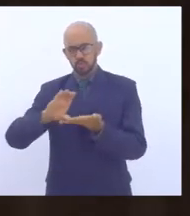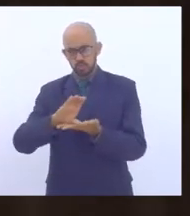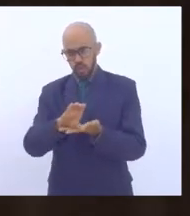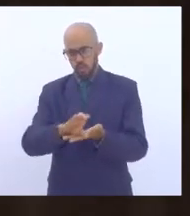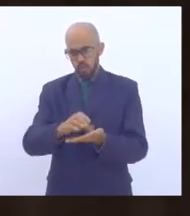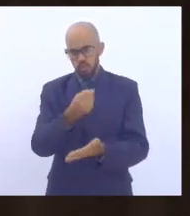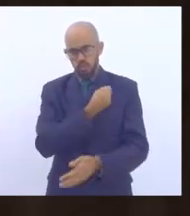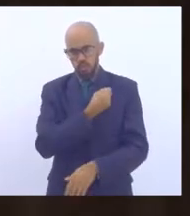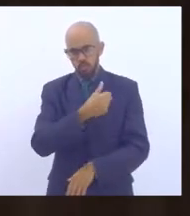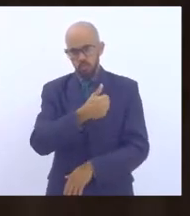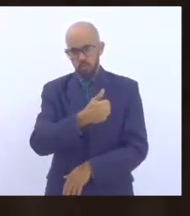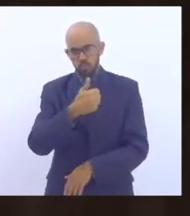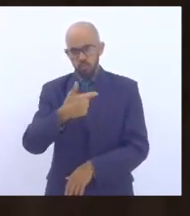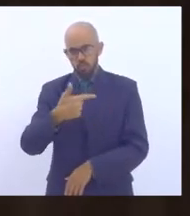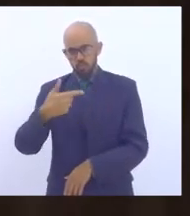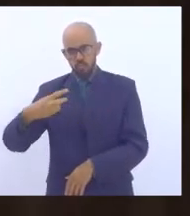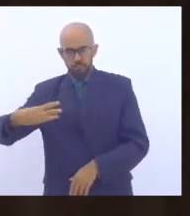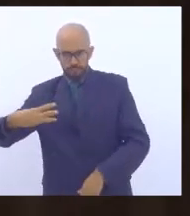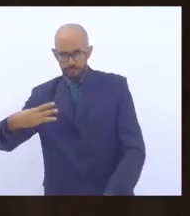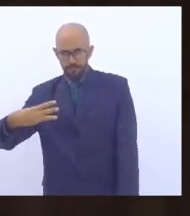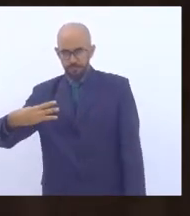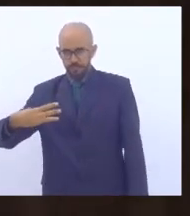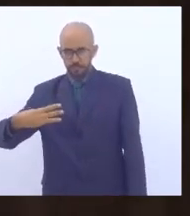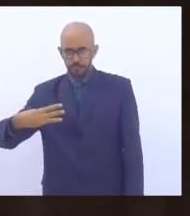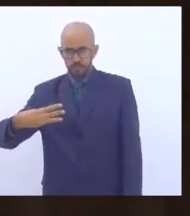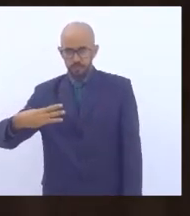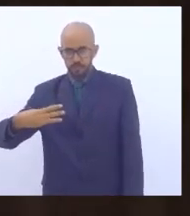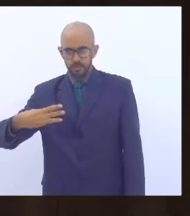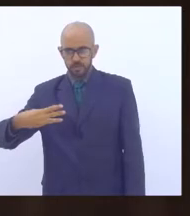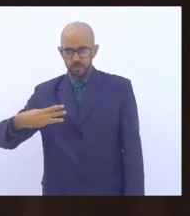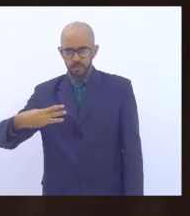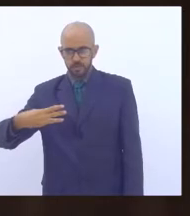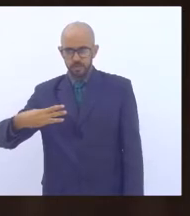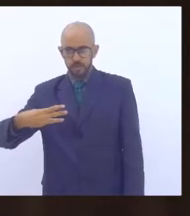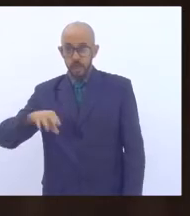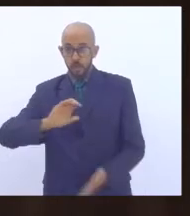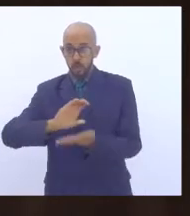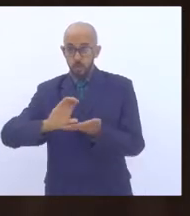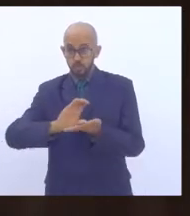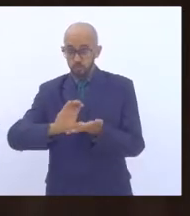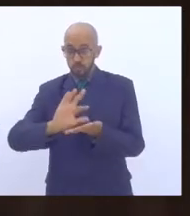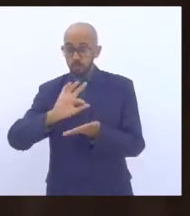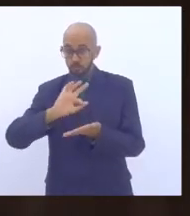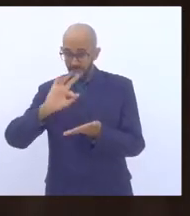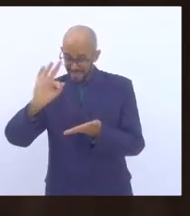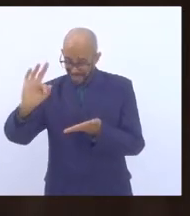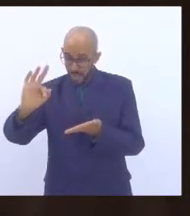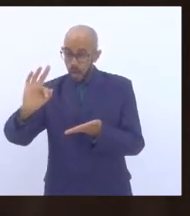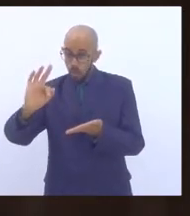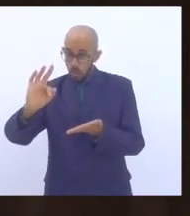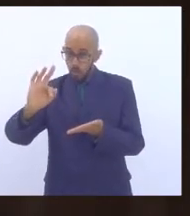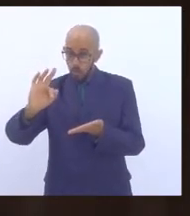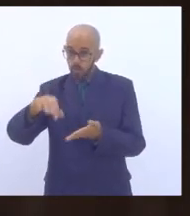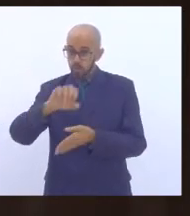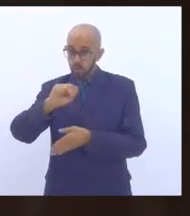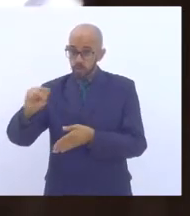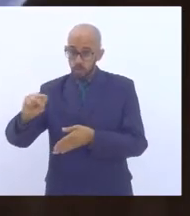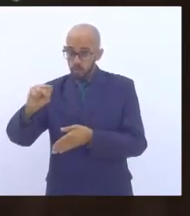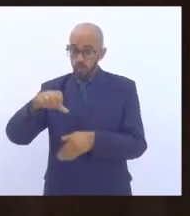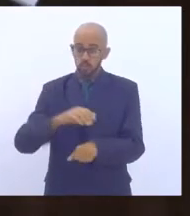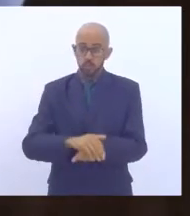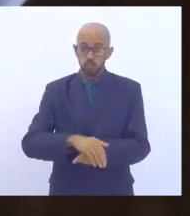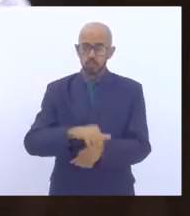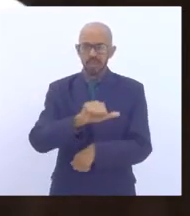nº 123 não é condicional a concessão Federal de 88 um dois três de